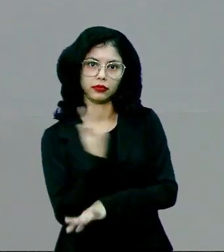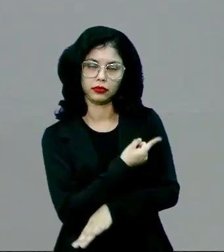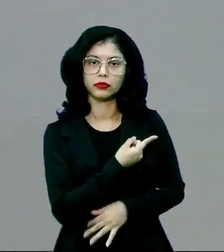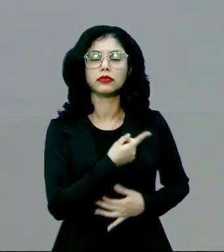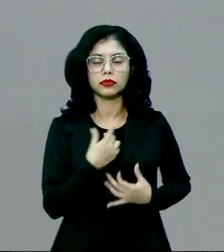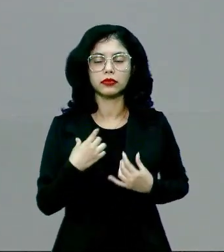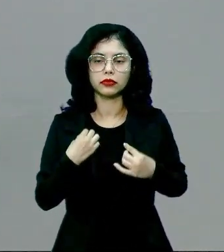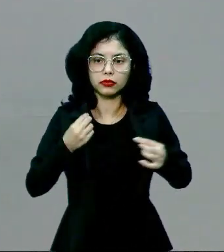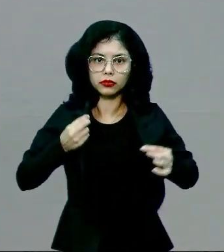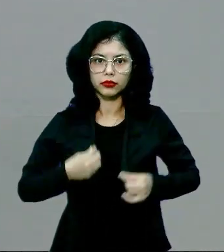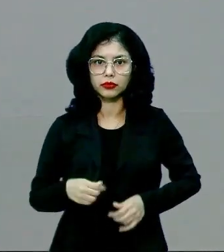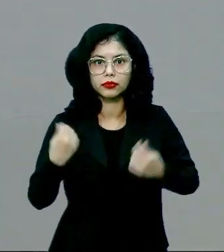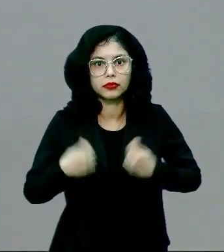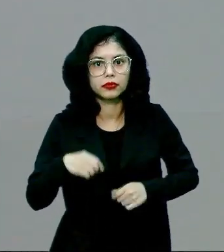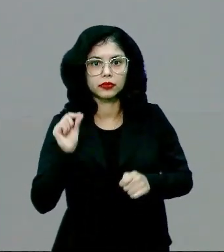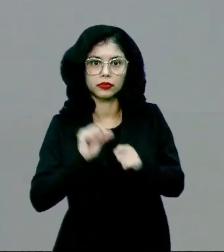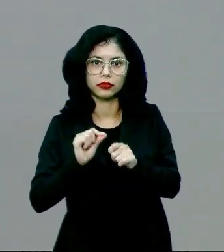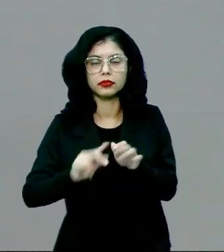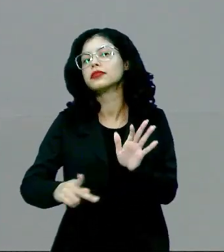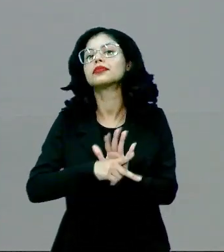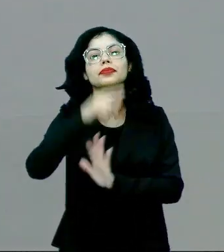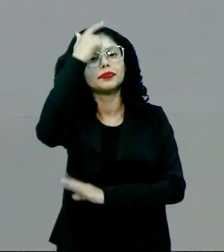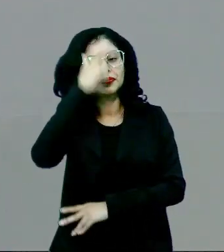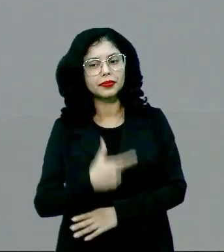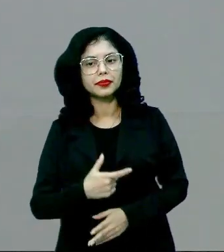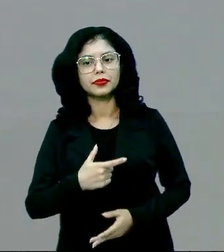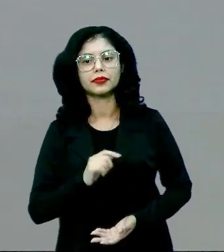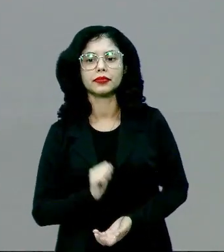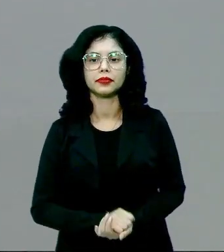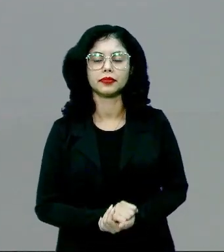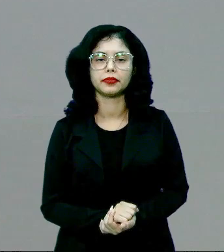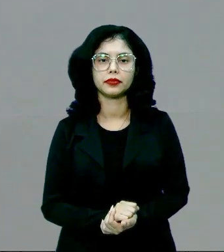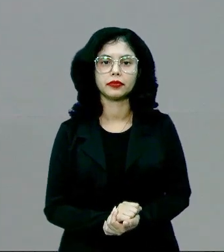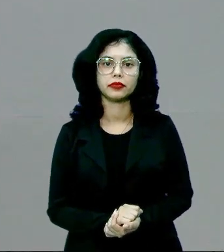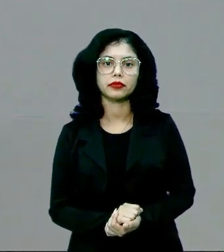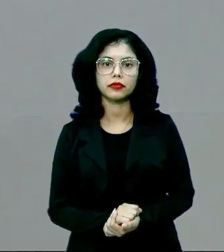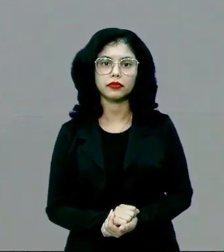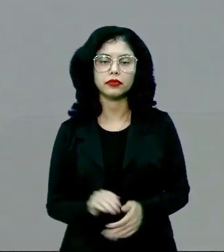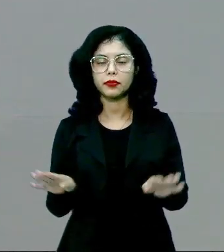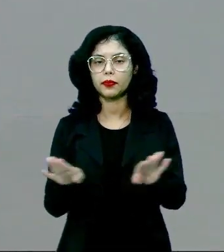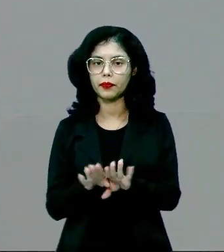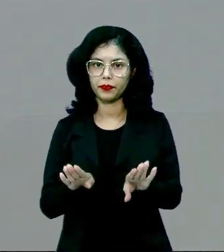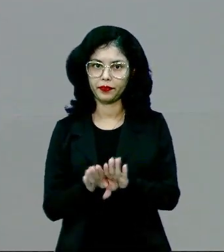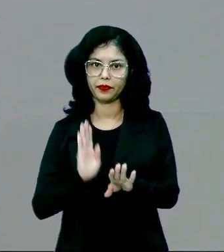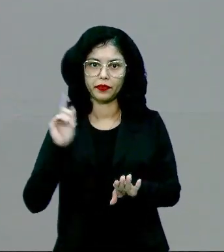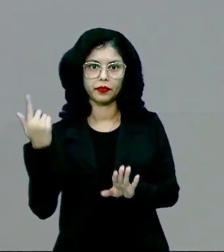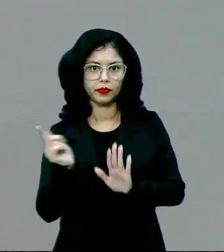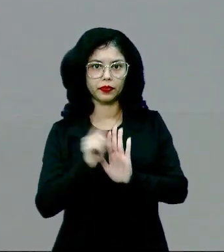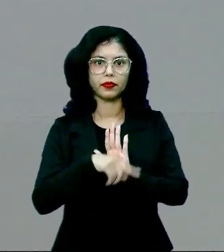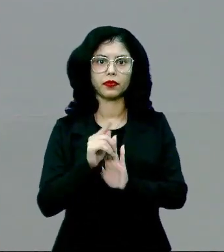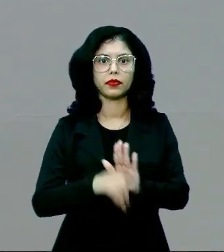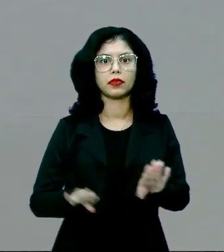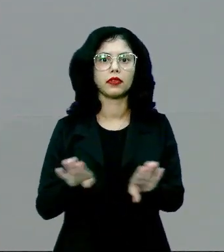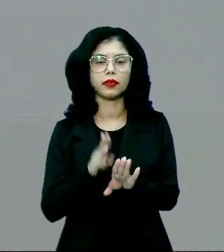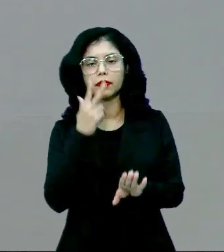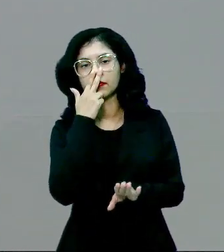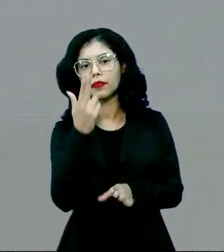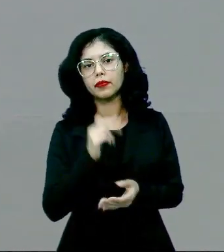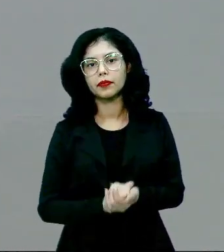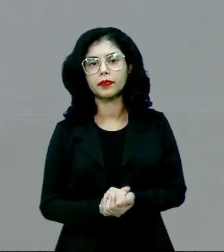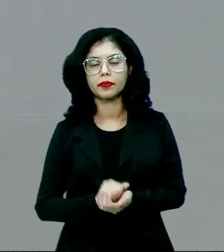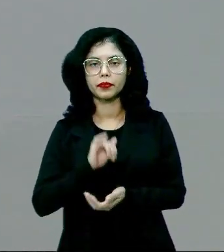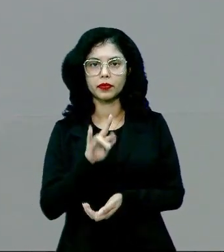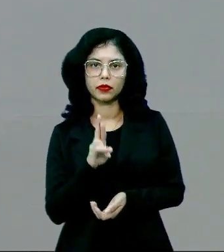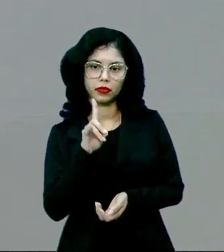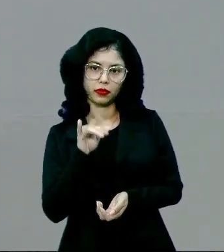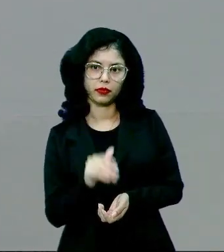Se quisermos termos uma biografia temos que fazer a nossa própria né a nossa Auto biografia que também é outro gênero aí similar a